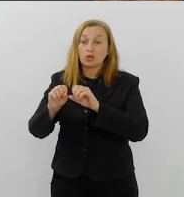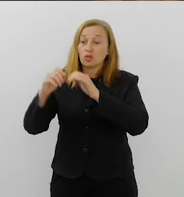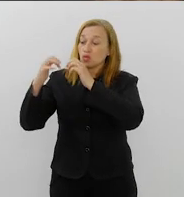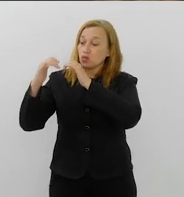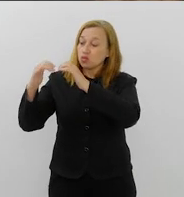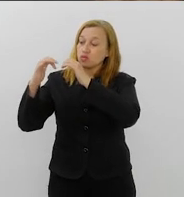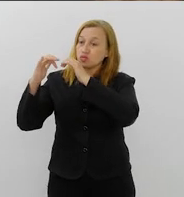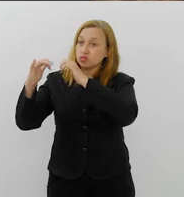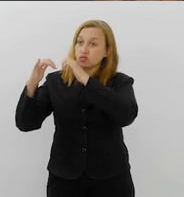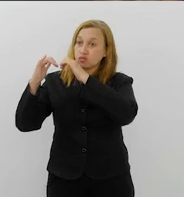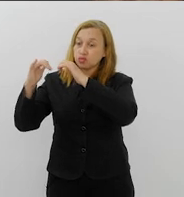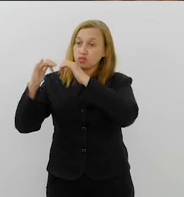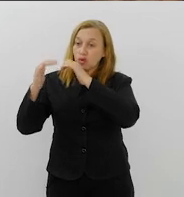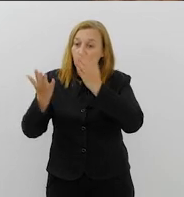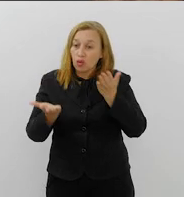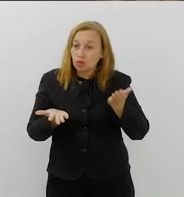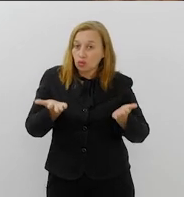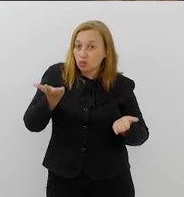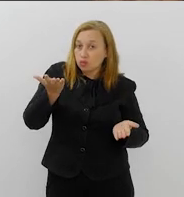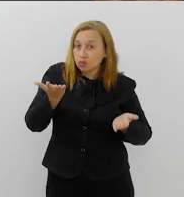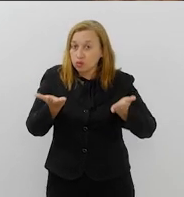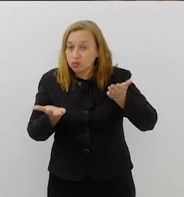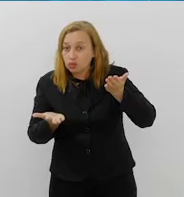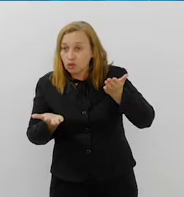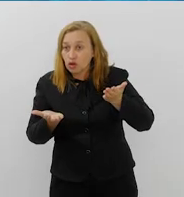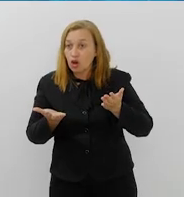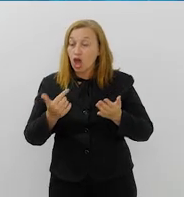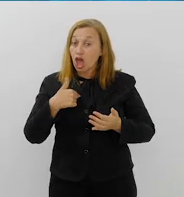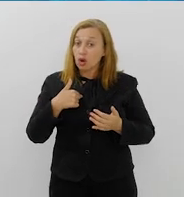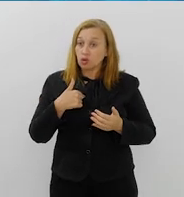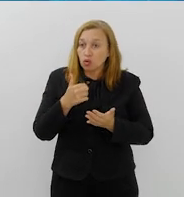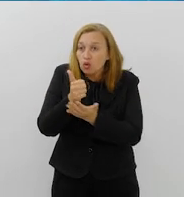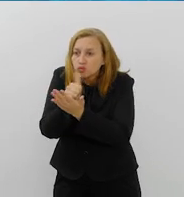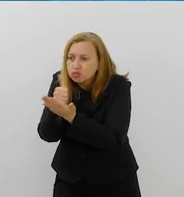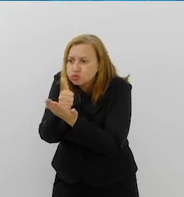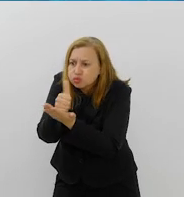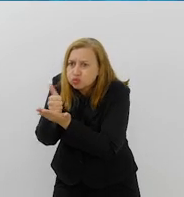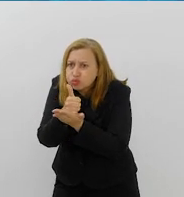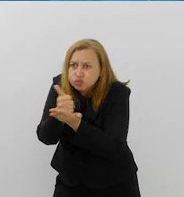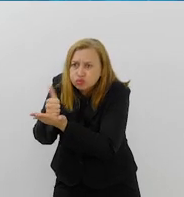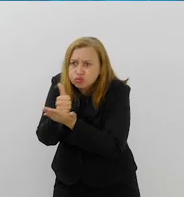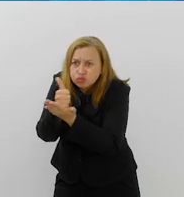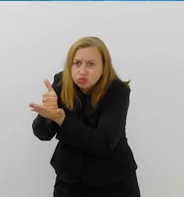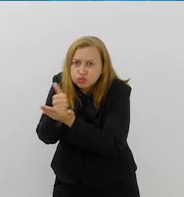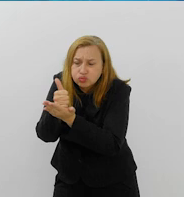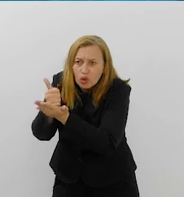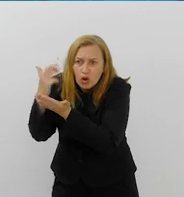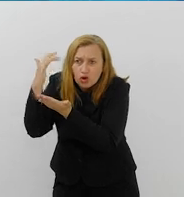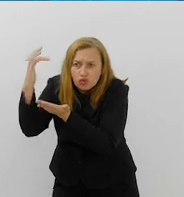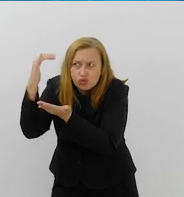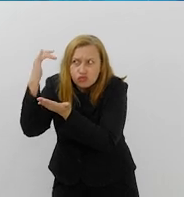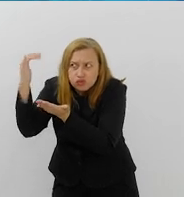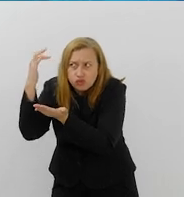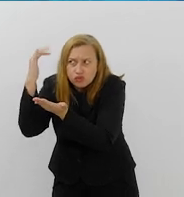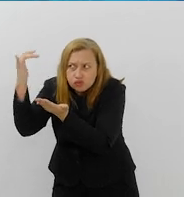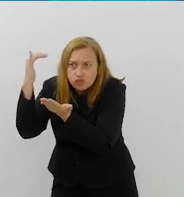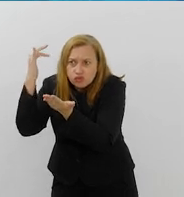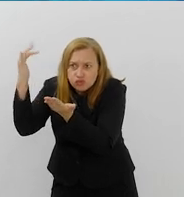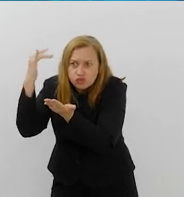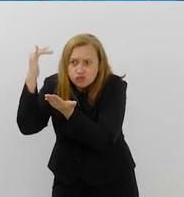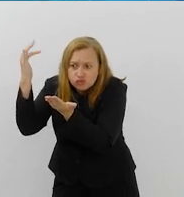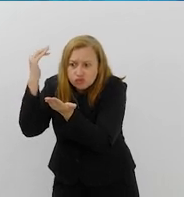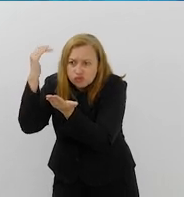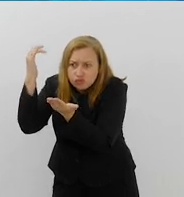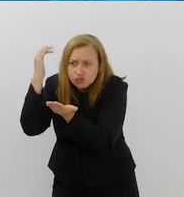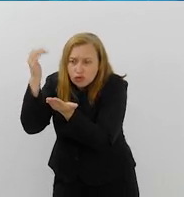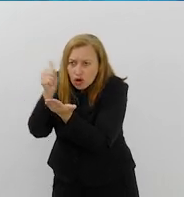excitatório. Quando eu estou diante do jogo, da rede social, eu estou com o meu sistema excitatório super